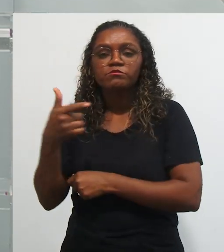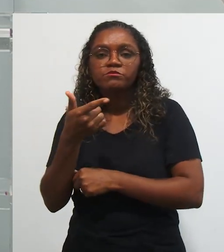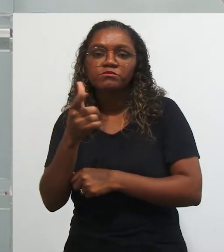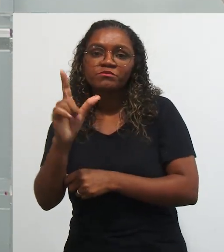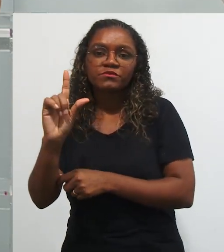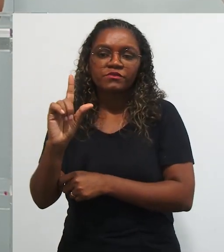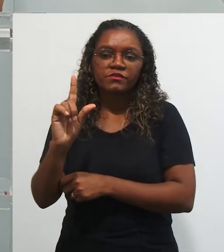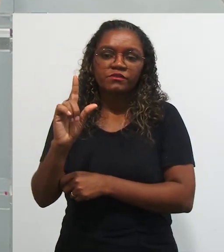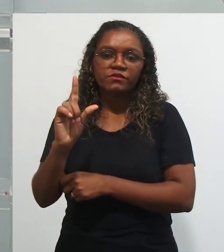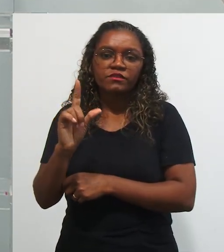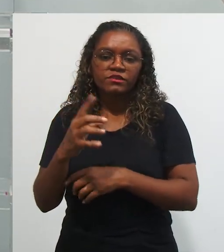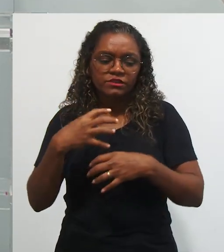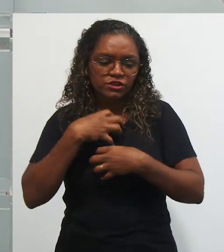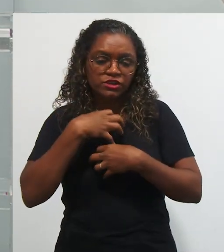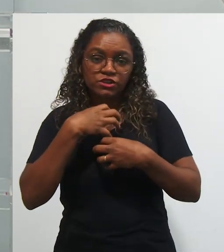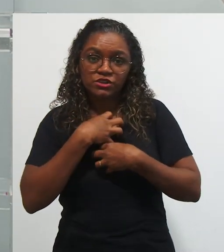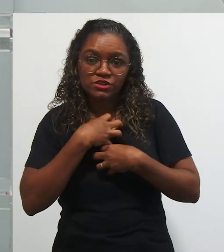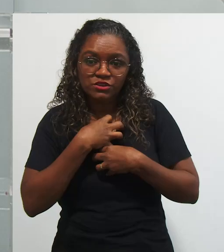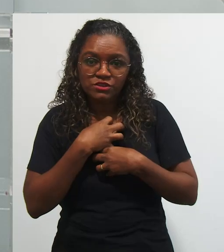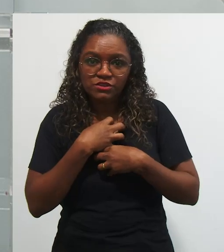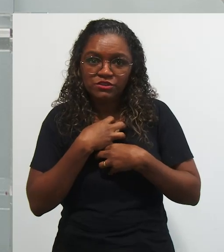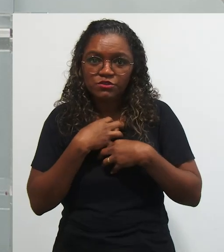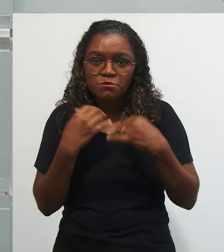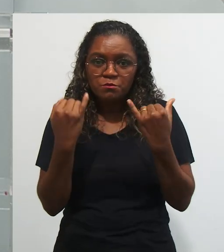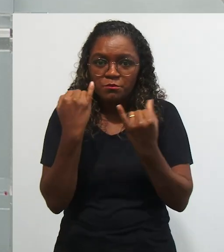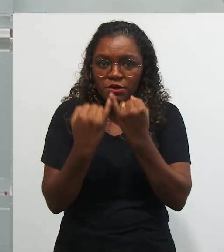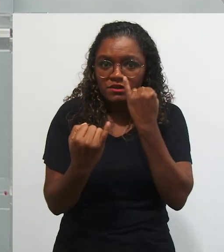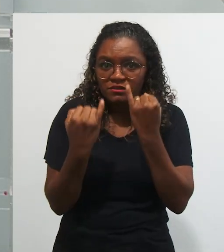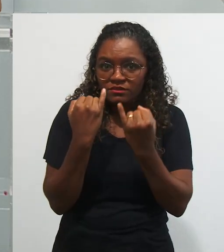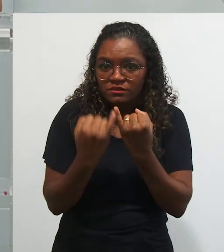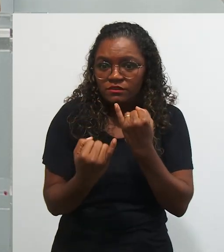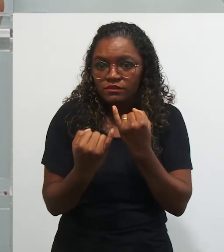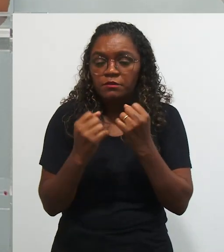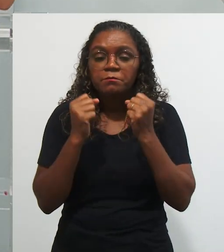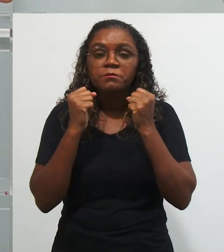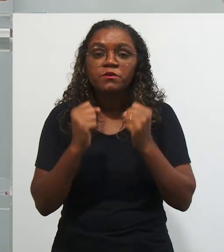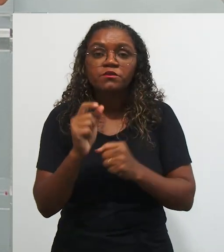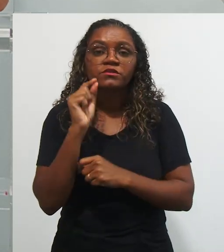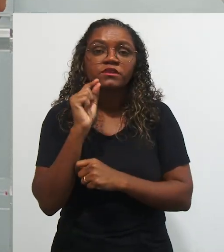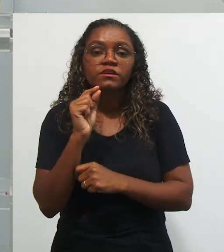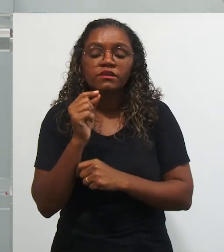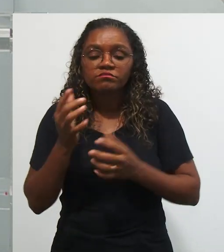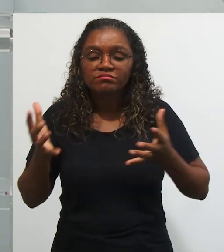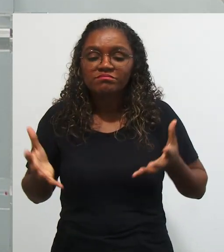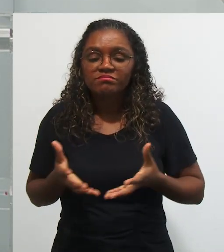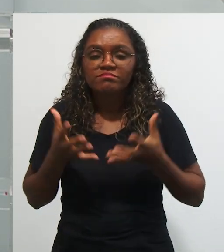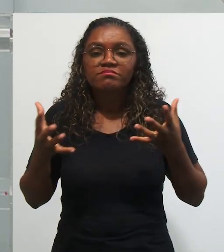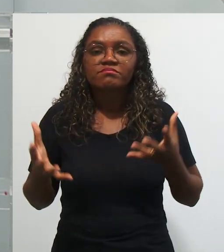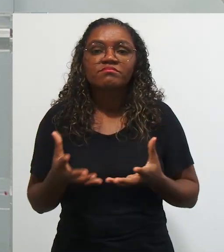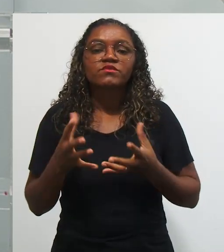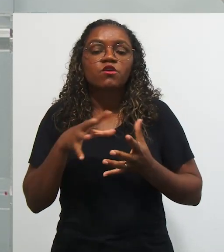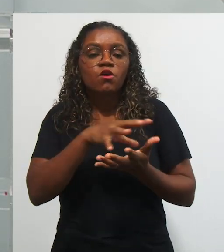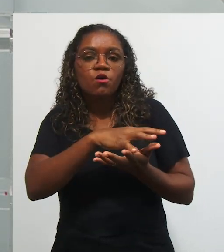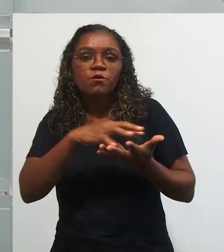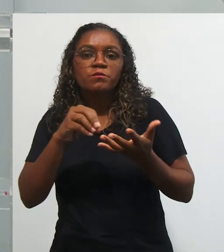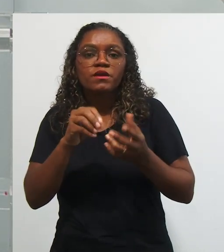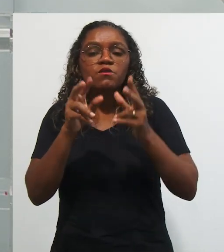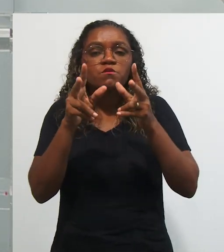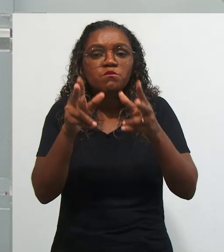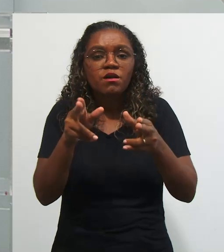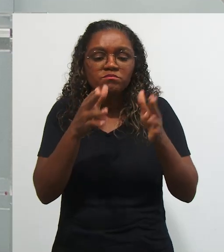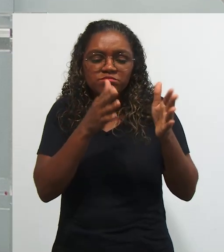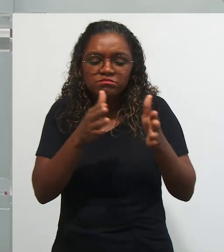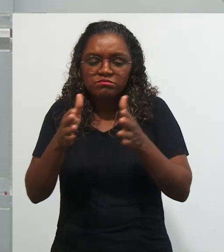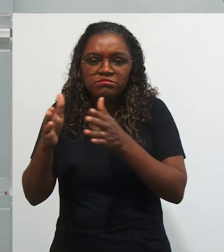que passem ou vivenciem situações similares também possam se inspirar nesses procedimentos.